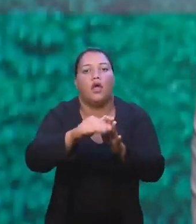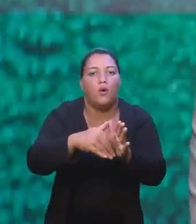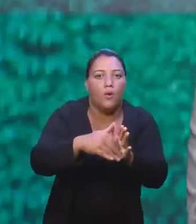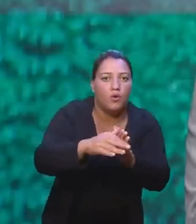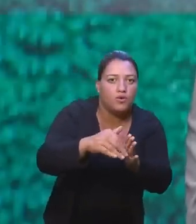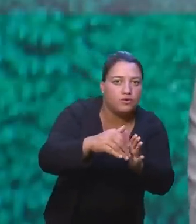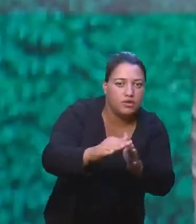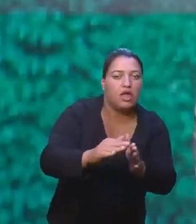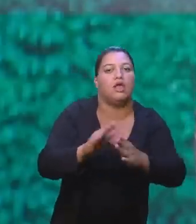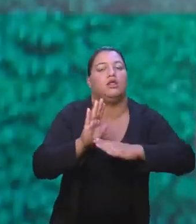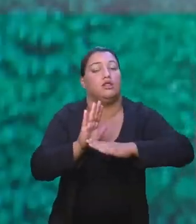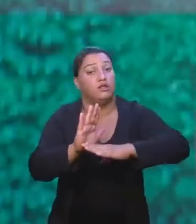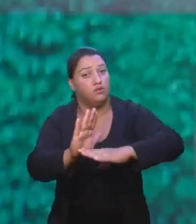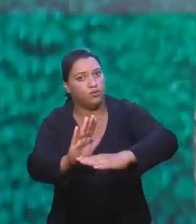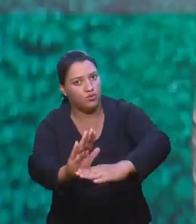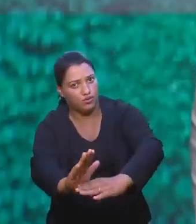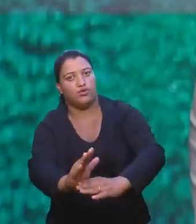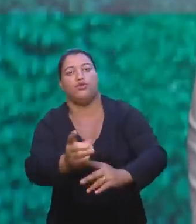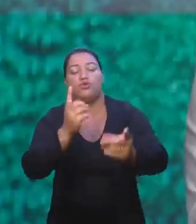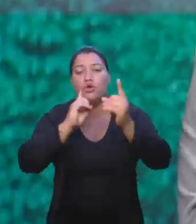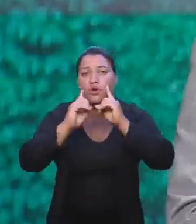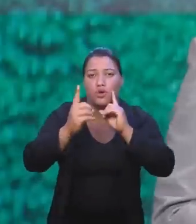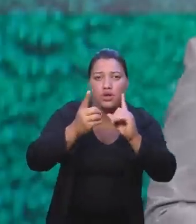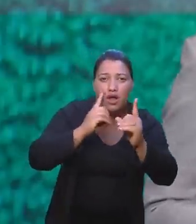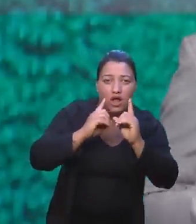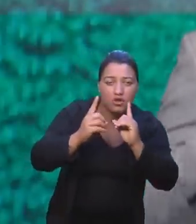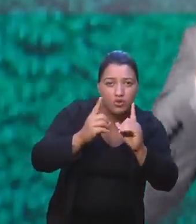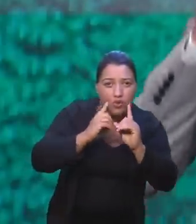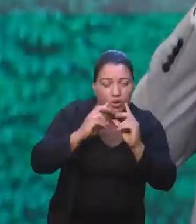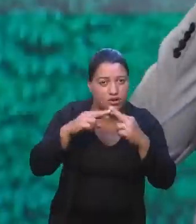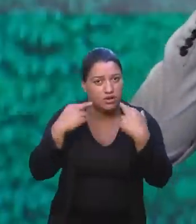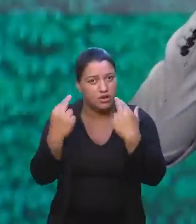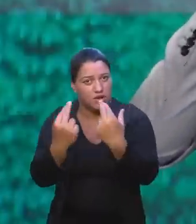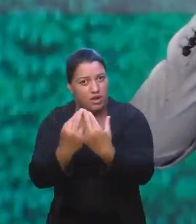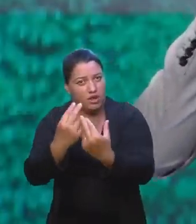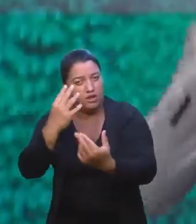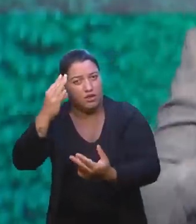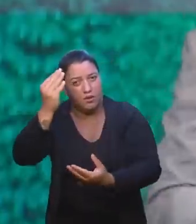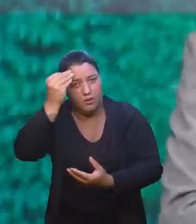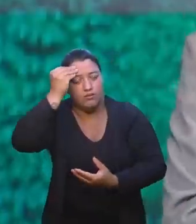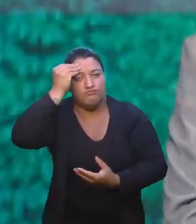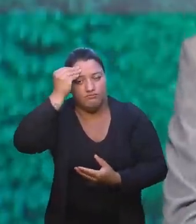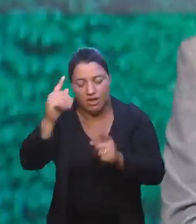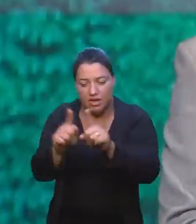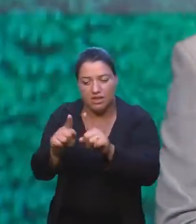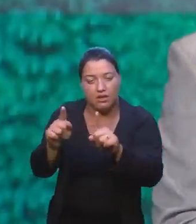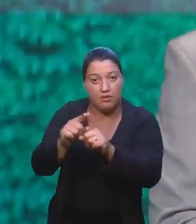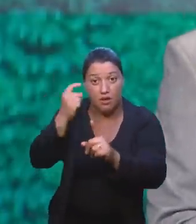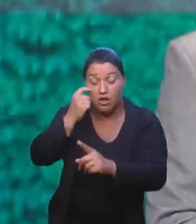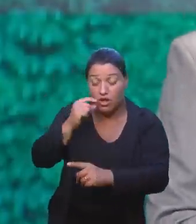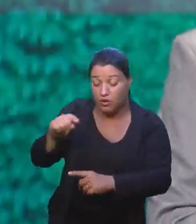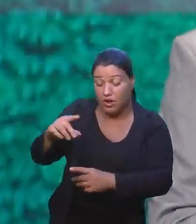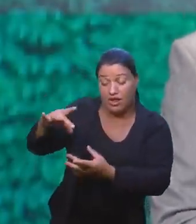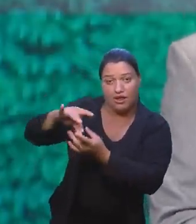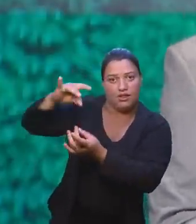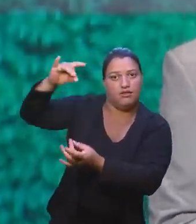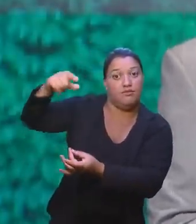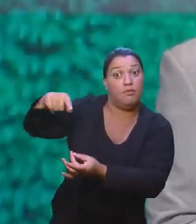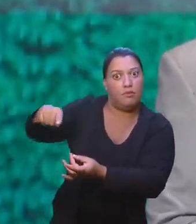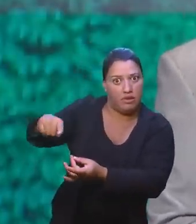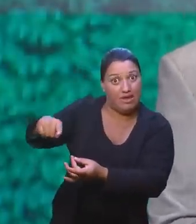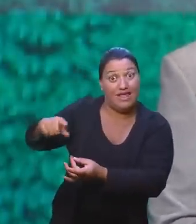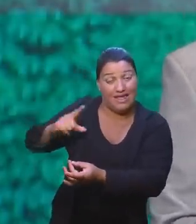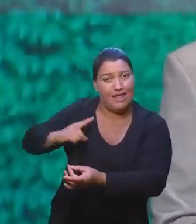atendente fraterno, o dialogador de reunião mediúnica, e Allan Kardec, o espírita, que também enfrentava os